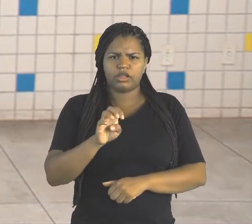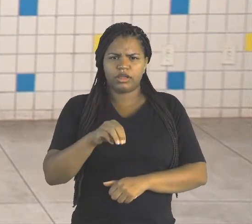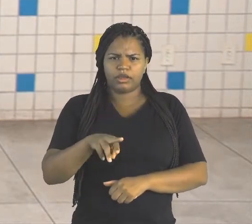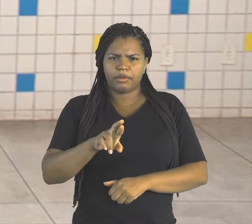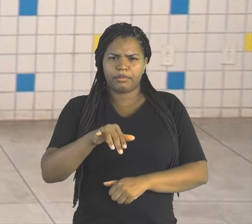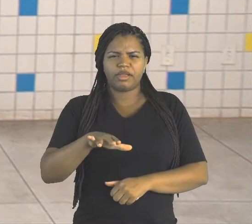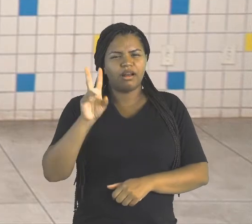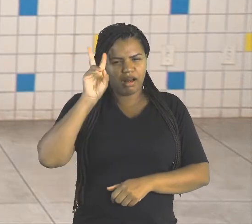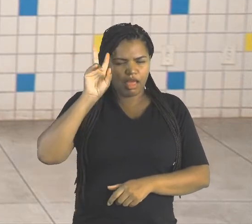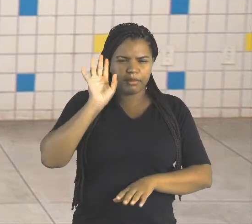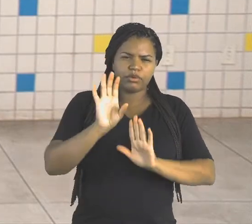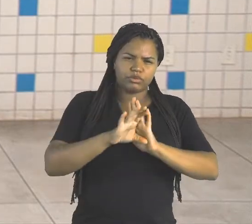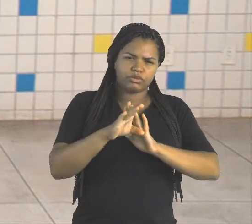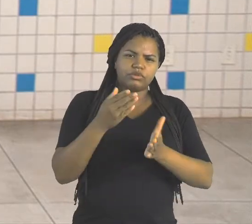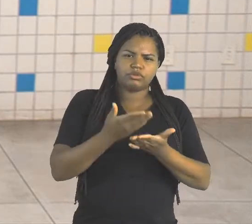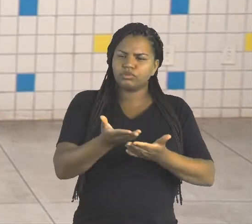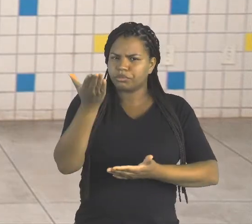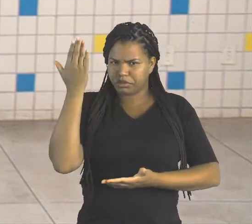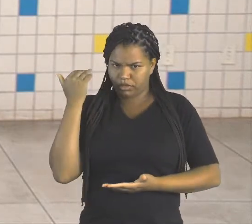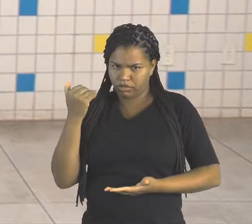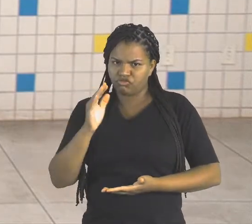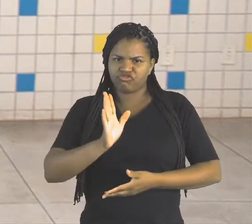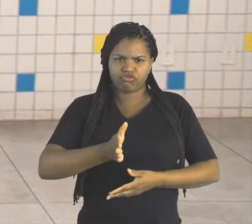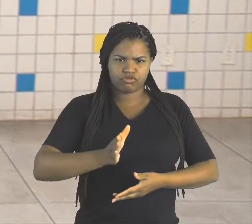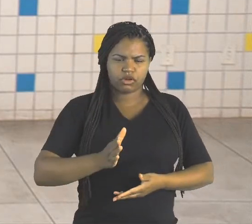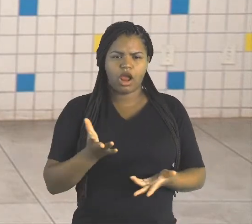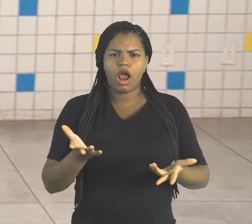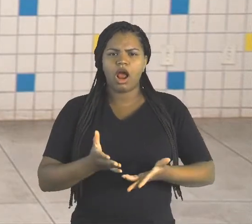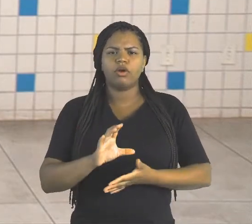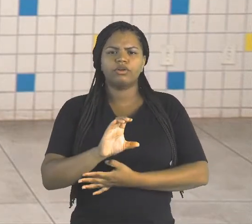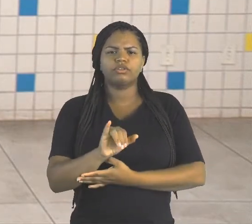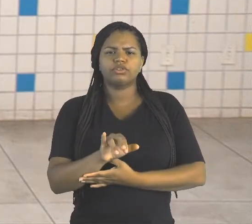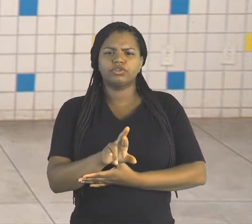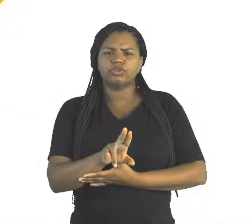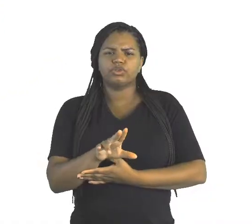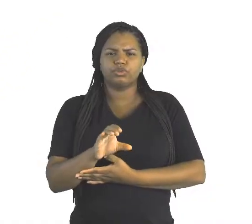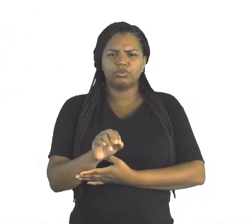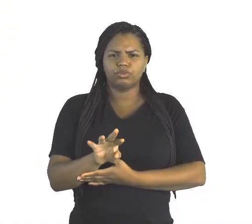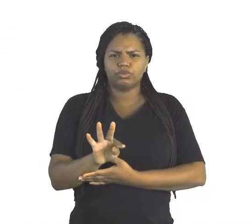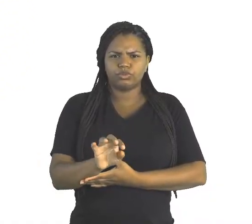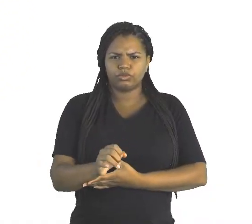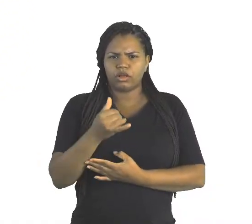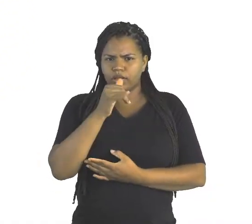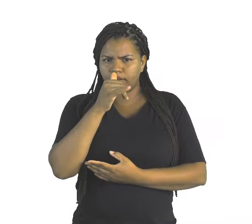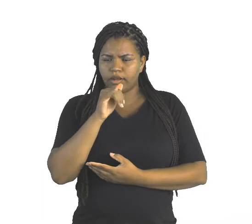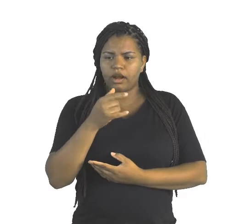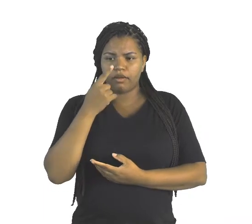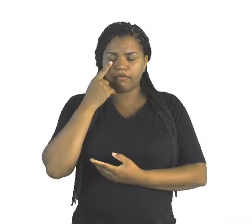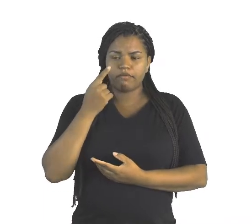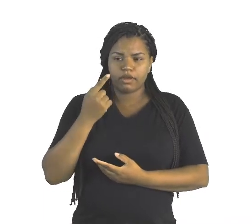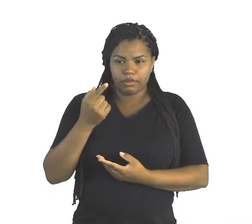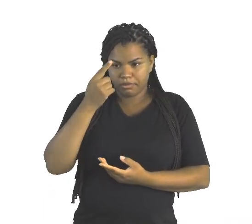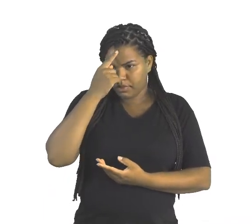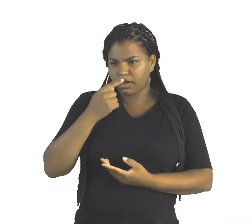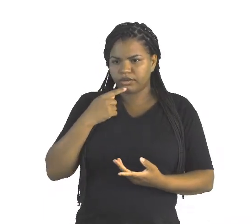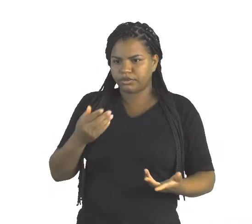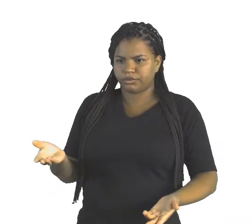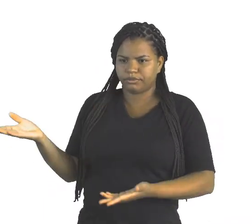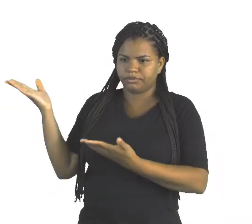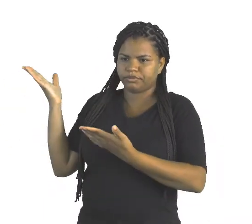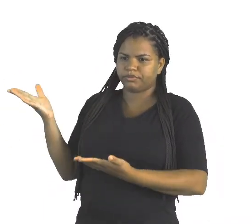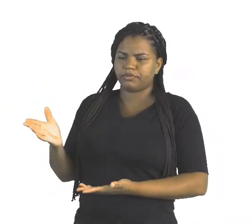nossas aulas anteriores. Agora nós vamos falar sobre os circuitos elétricos. Observe essa imagem que está aparecendo aí na tela de vocês.